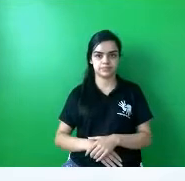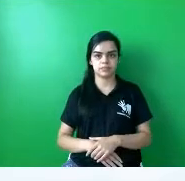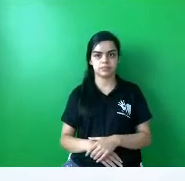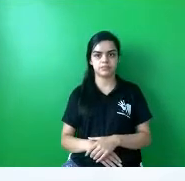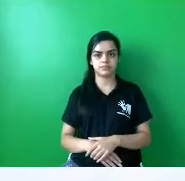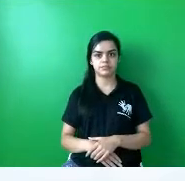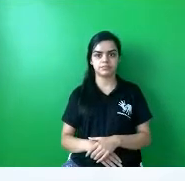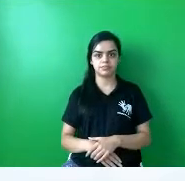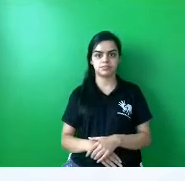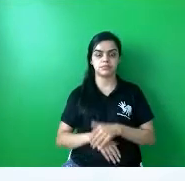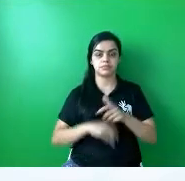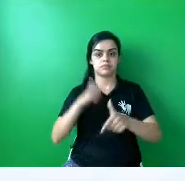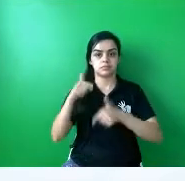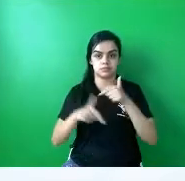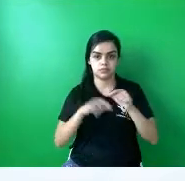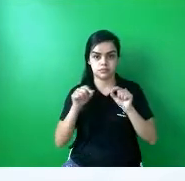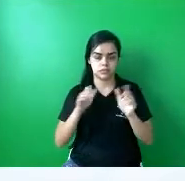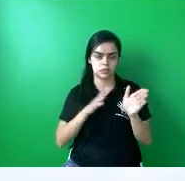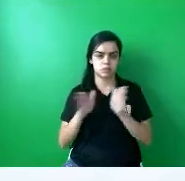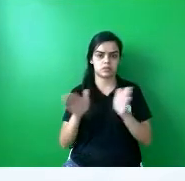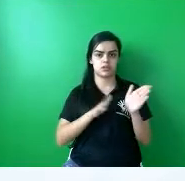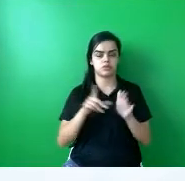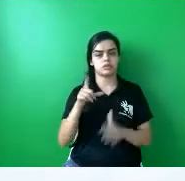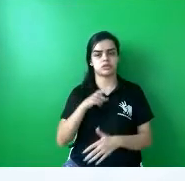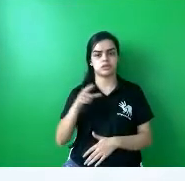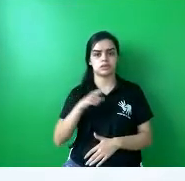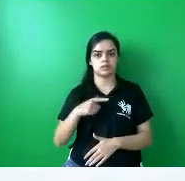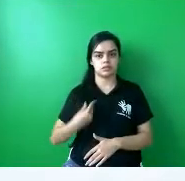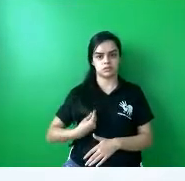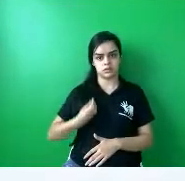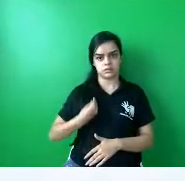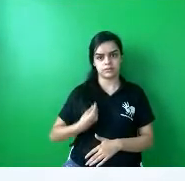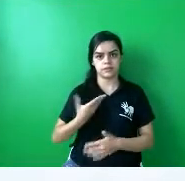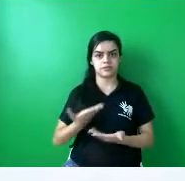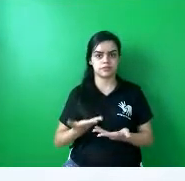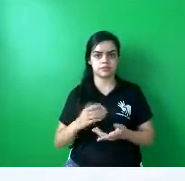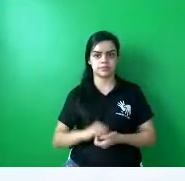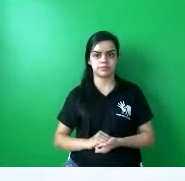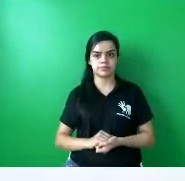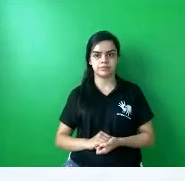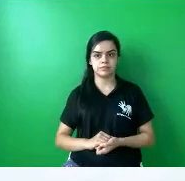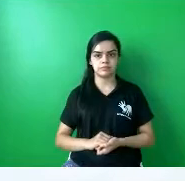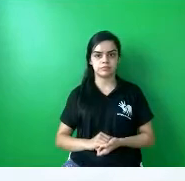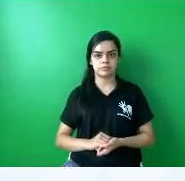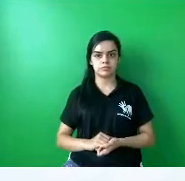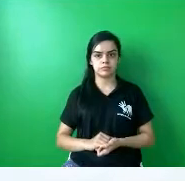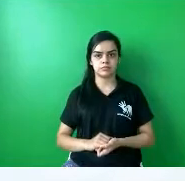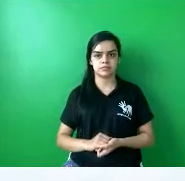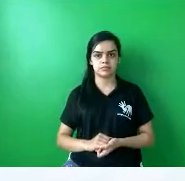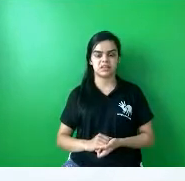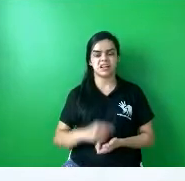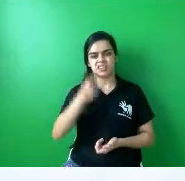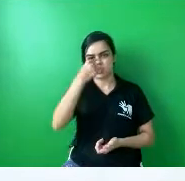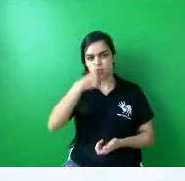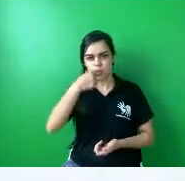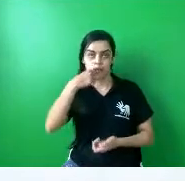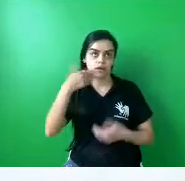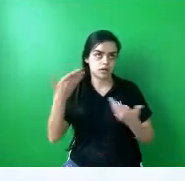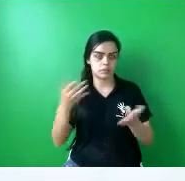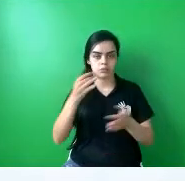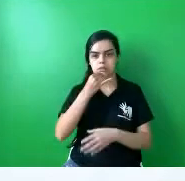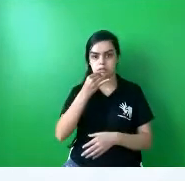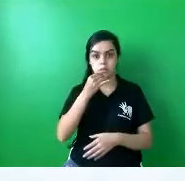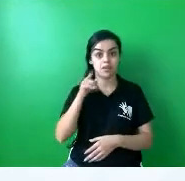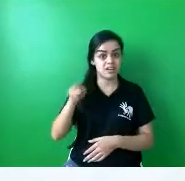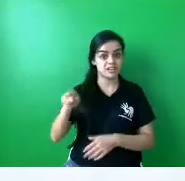algum trabalhador, durante o período que está ali, eu estou um pouco resfriado. Então,